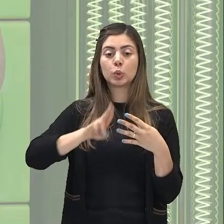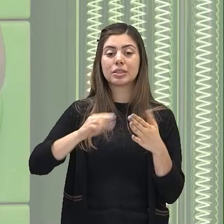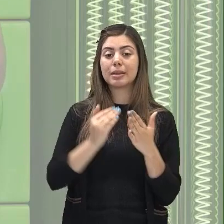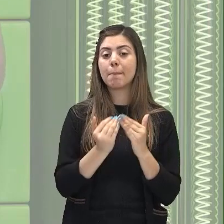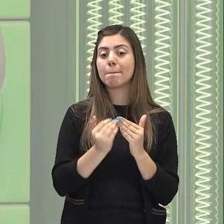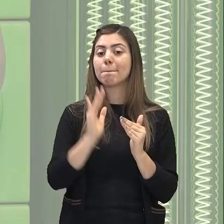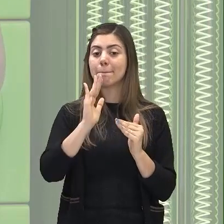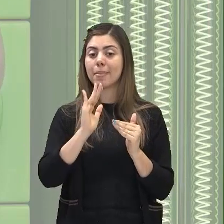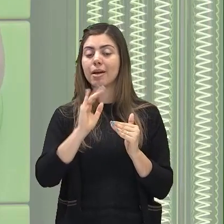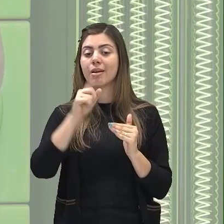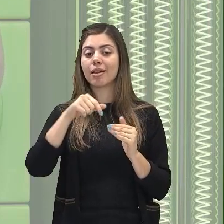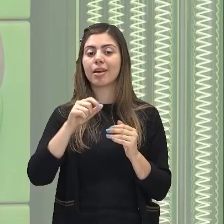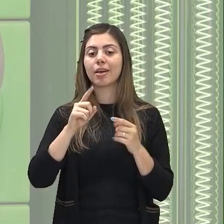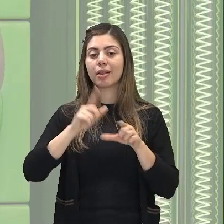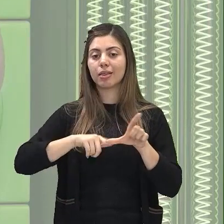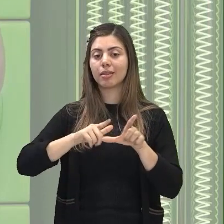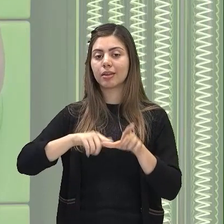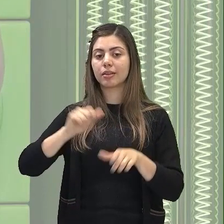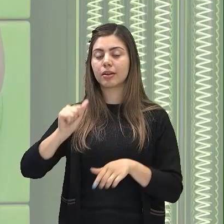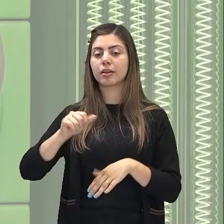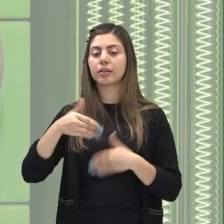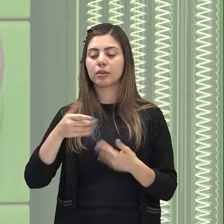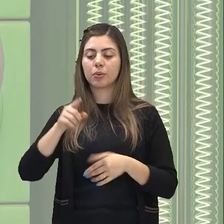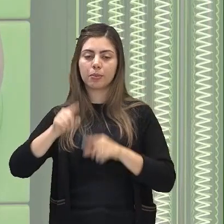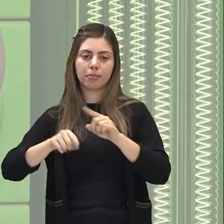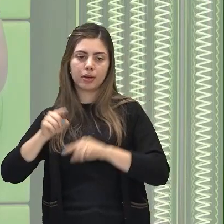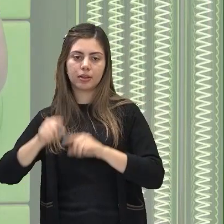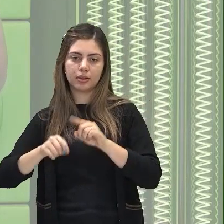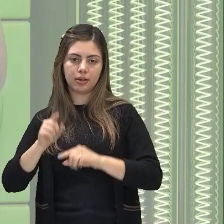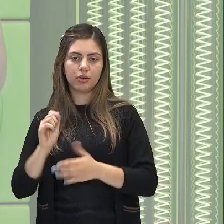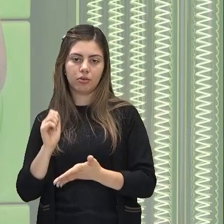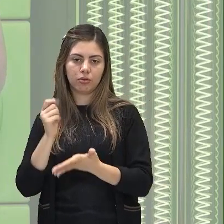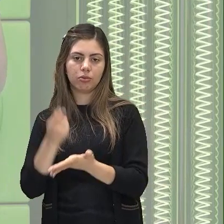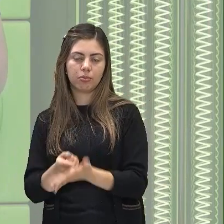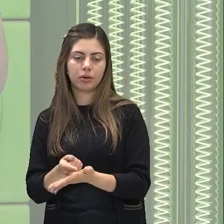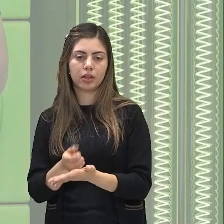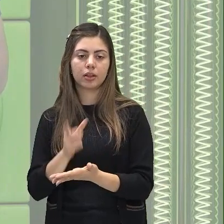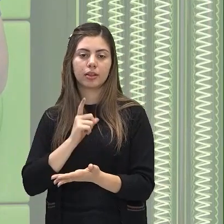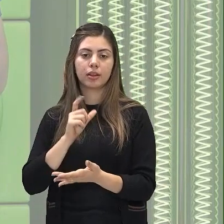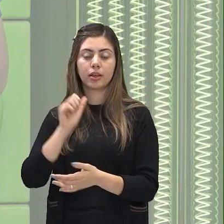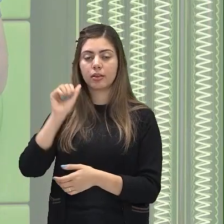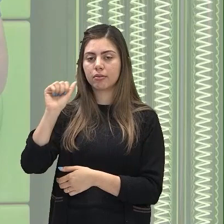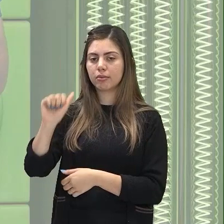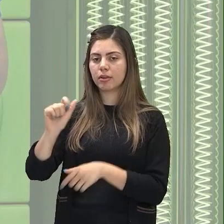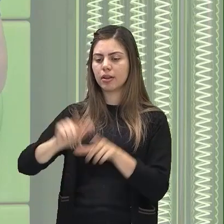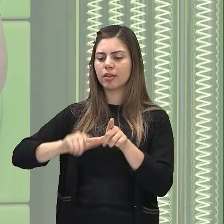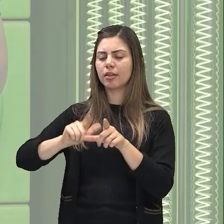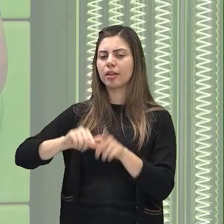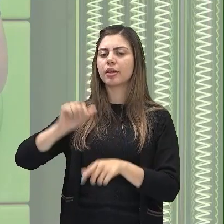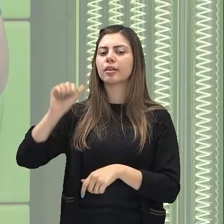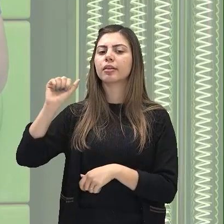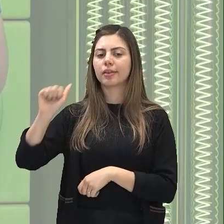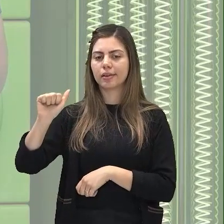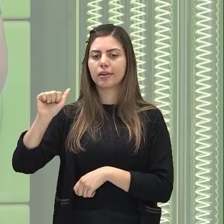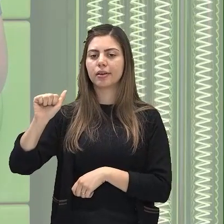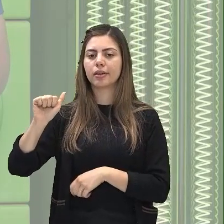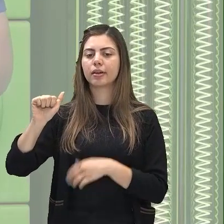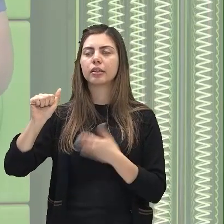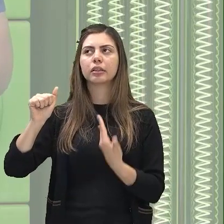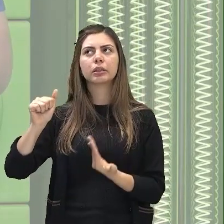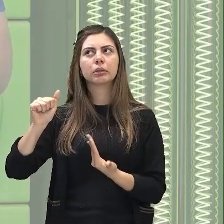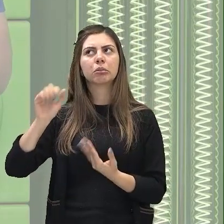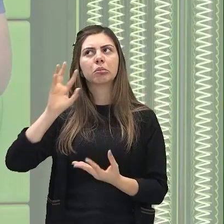A. Então, esse equipamento aqui que foi comprado, que no caso é um refrigerador, ele tem aqui A, né? Tem esse selo identificado com a letra A. Então, a gente